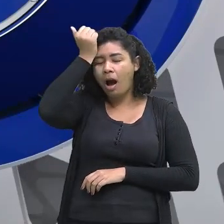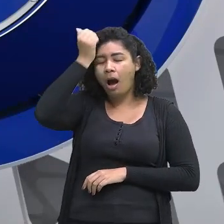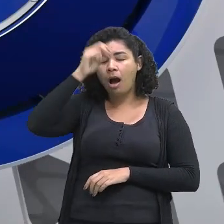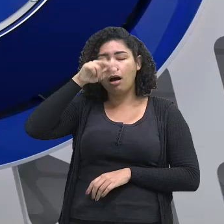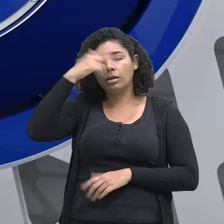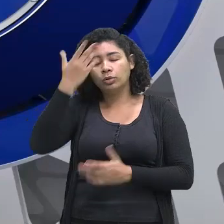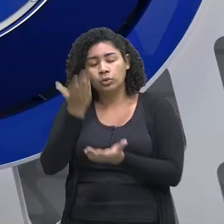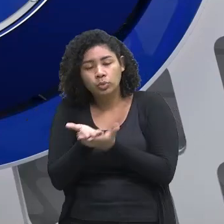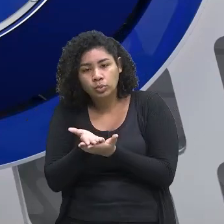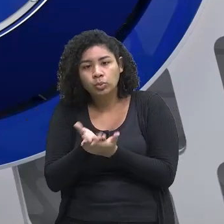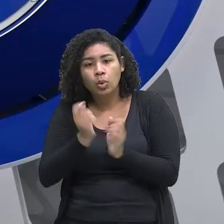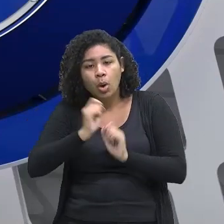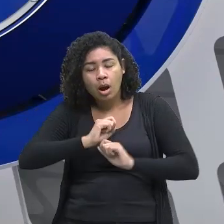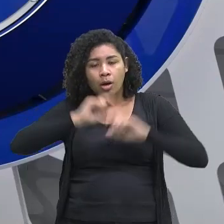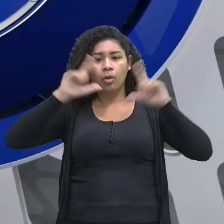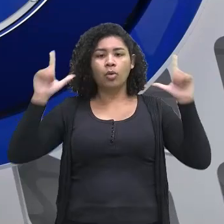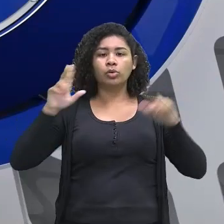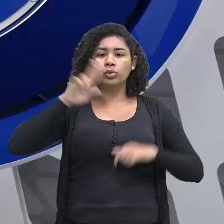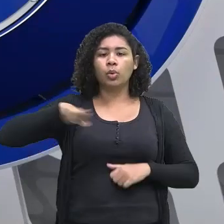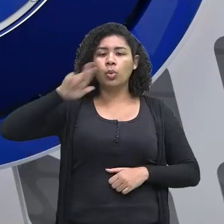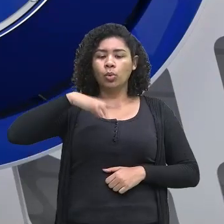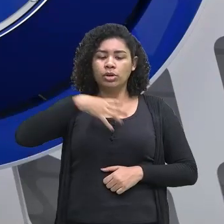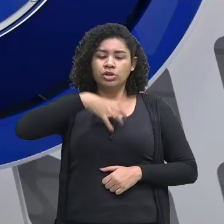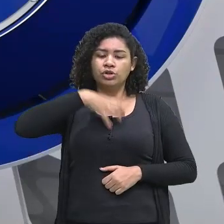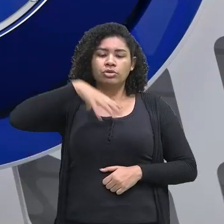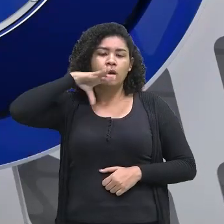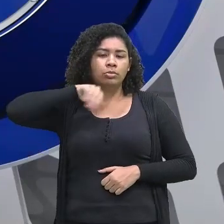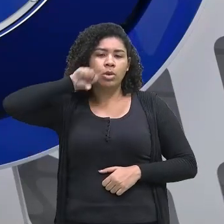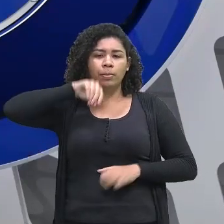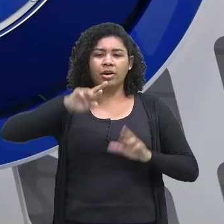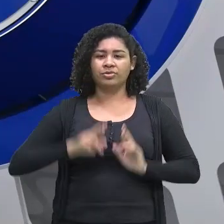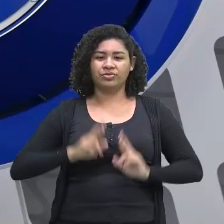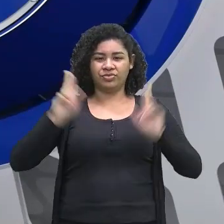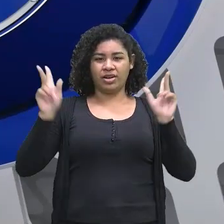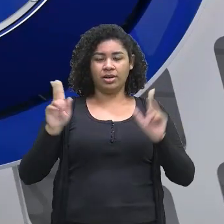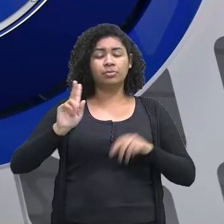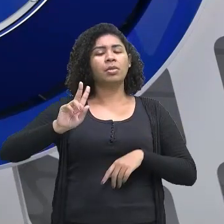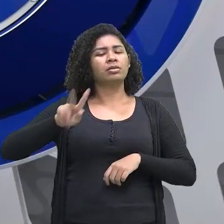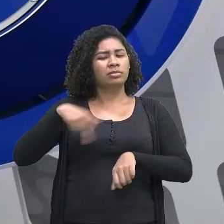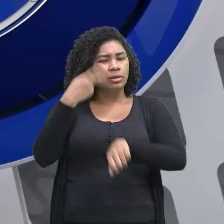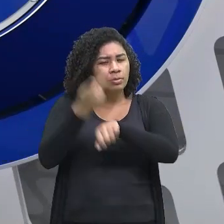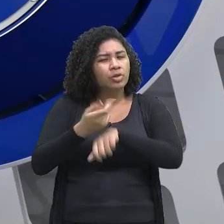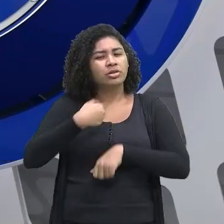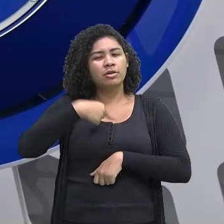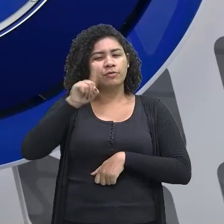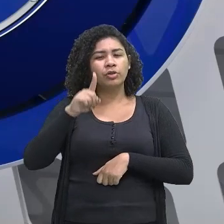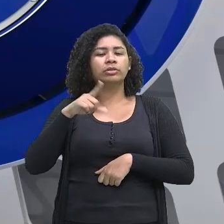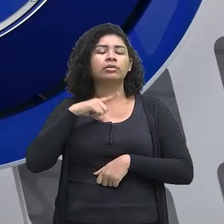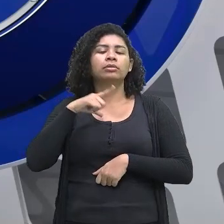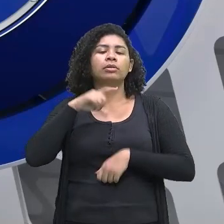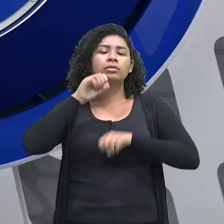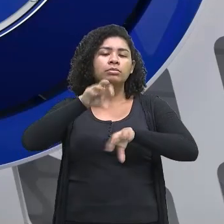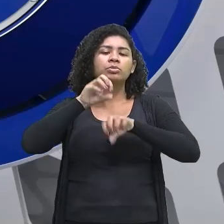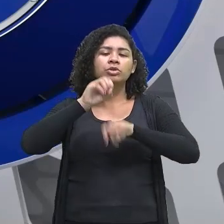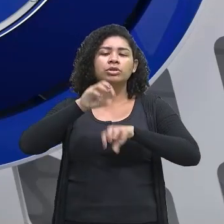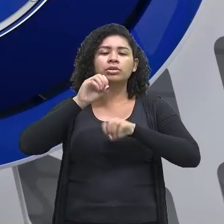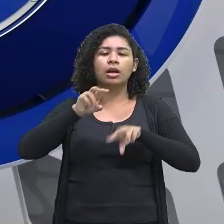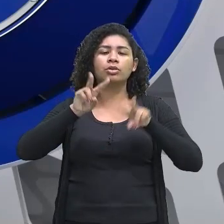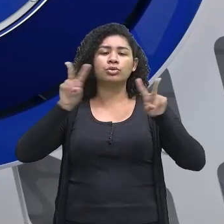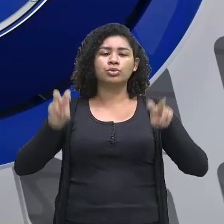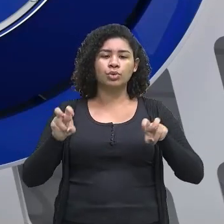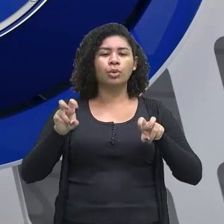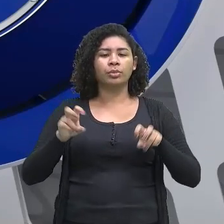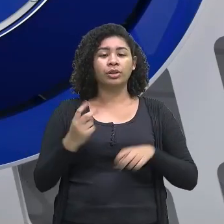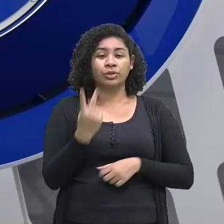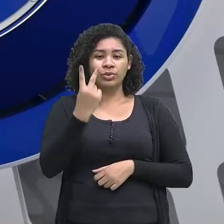como eu disse, a gente vai ter uma aula só sobre essas diferenças do inglês americano e do britânico. Então essa é a nossa segunda